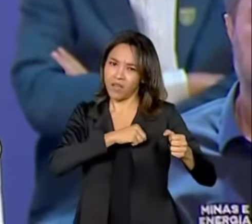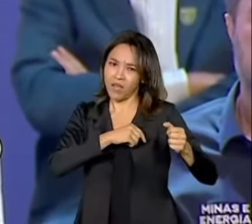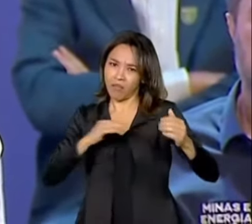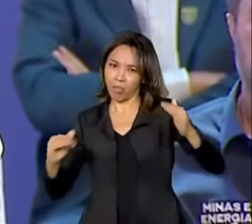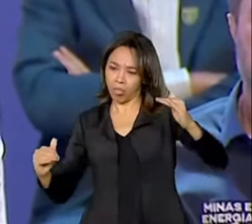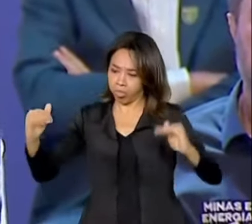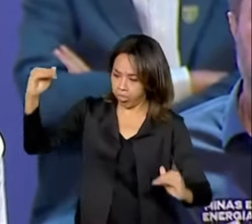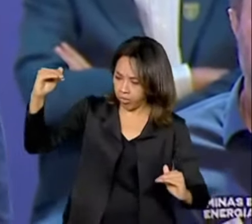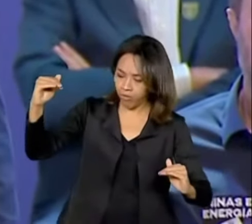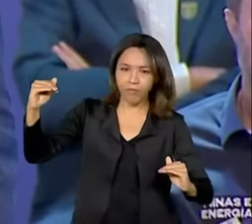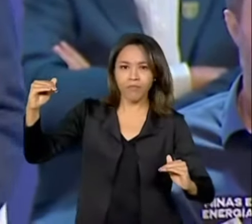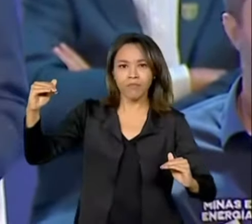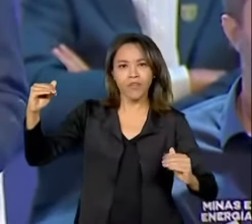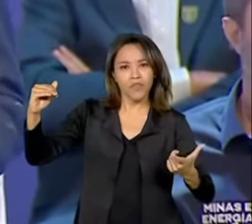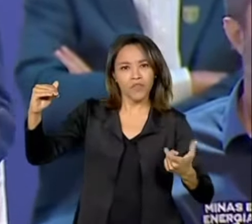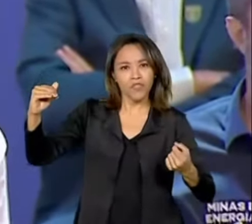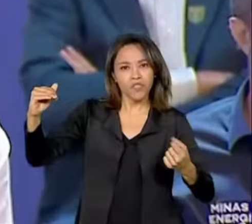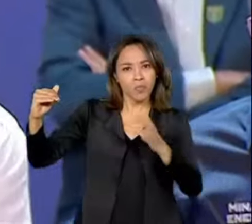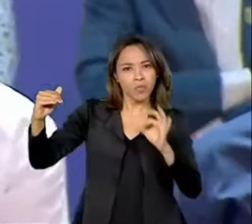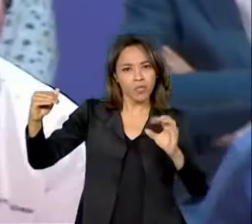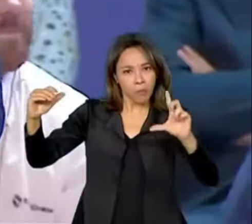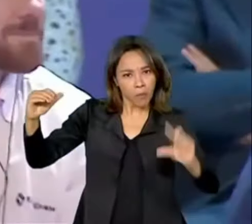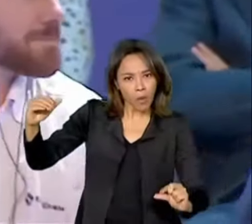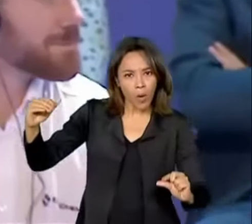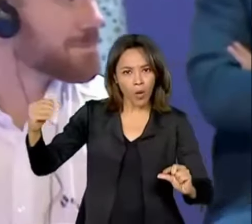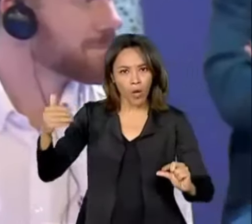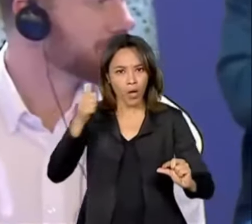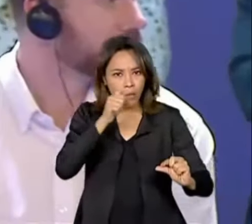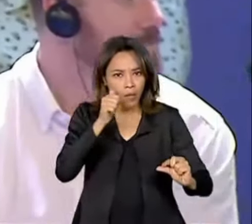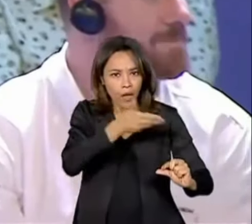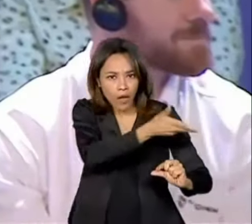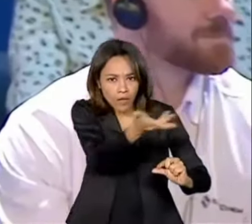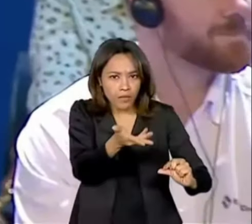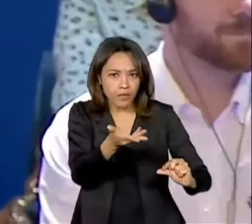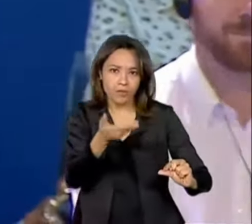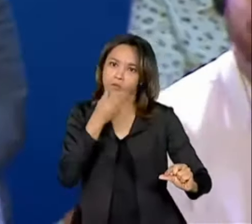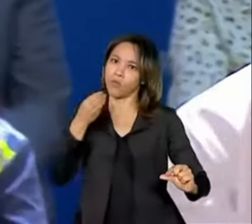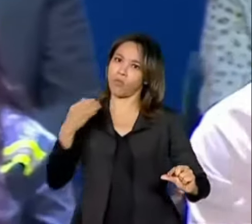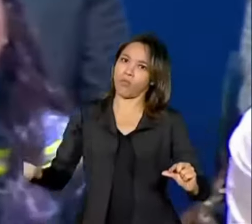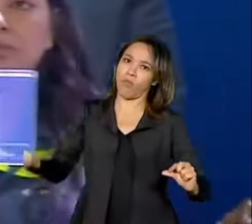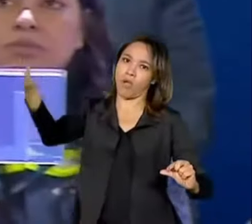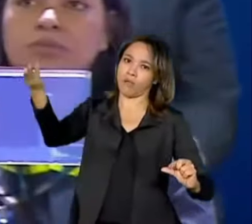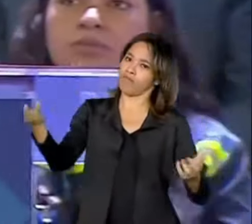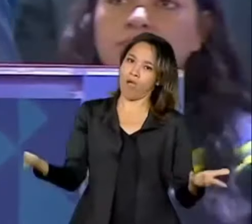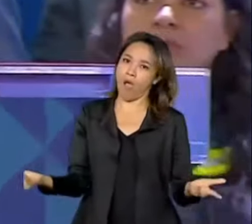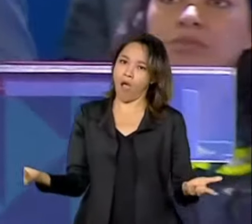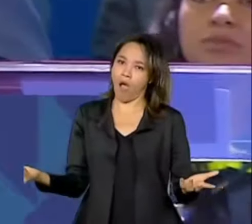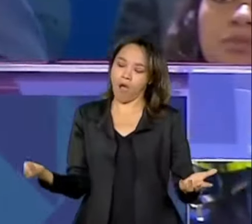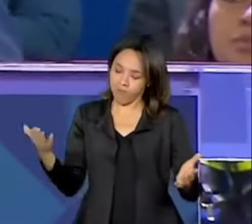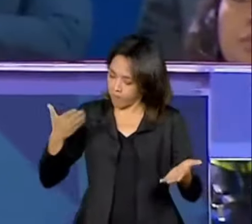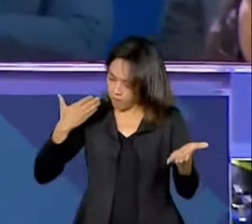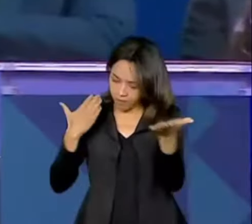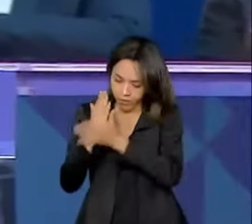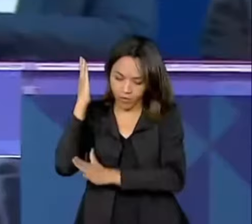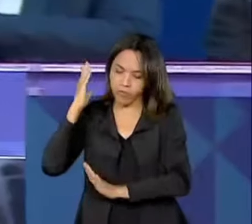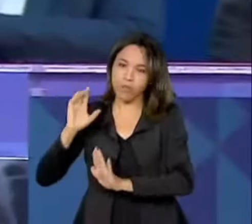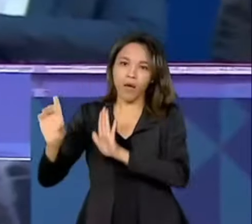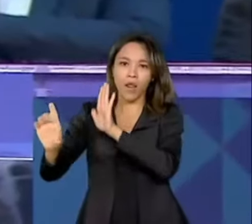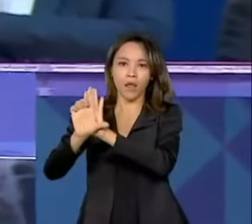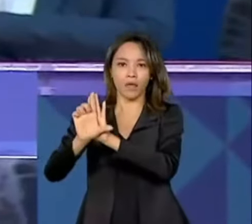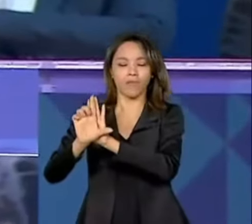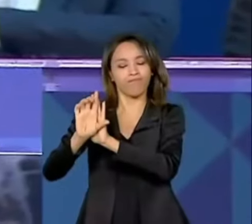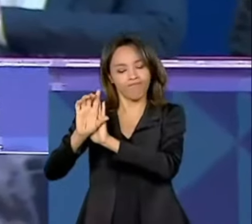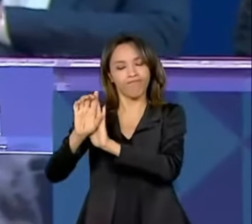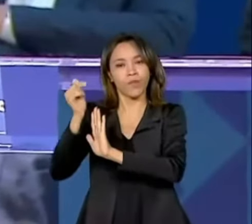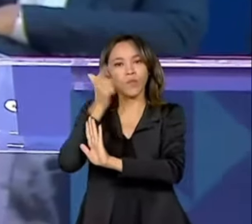menos, 20% a menos, até mais. Então nós aprovamos a lei. Pasmem. Pasmem que